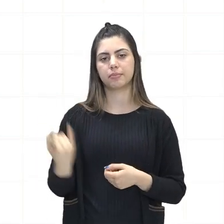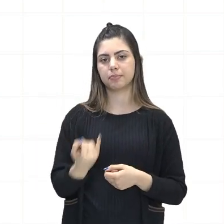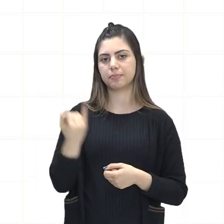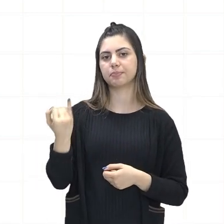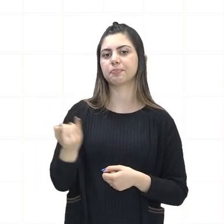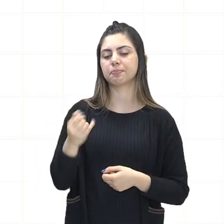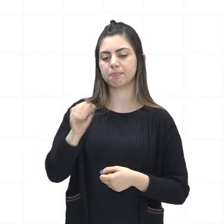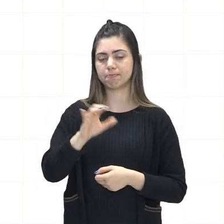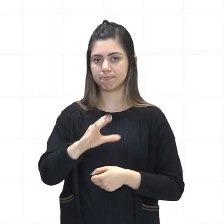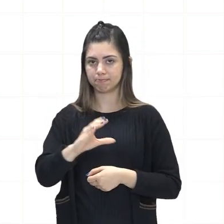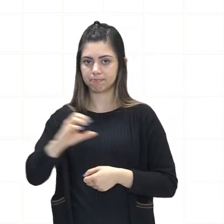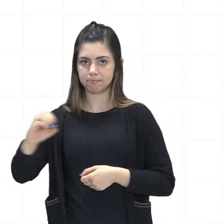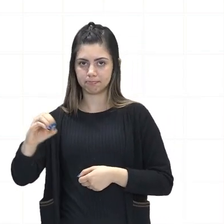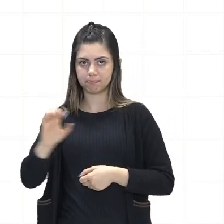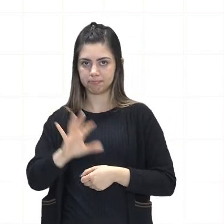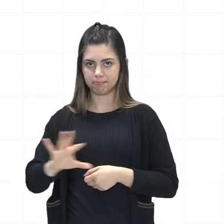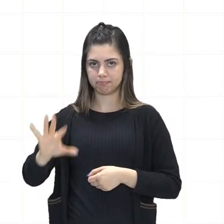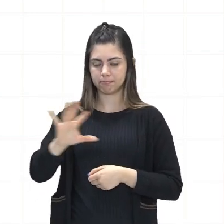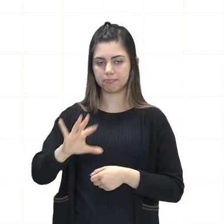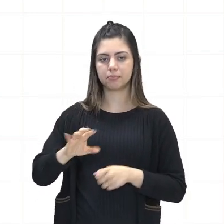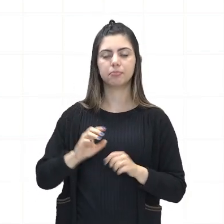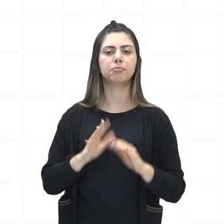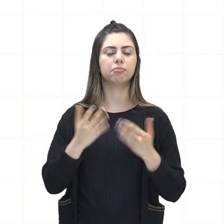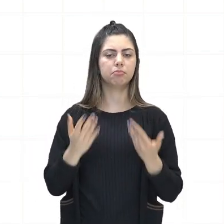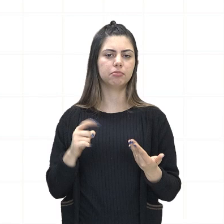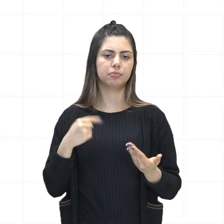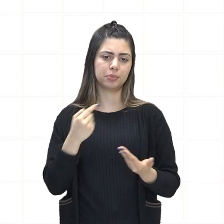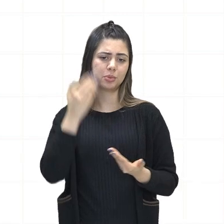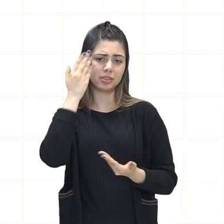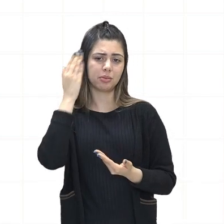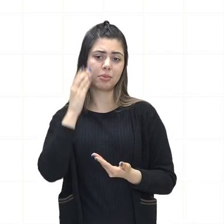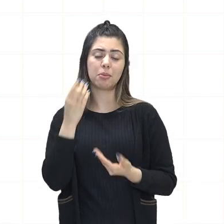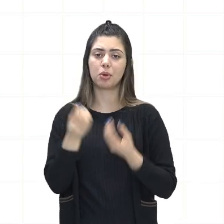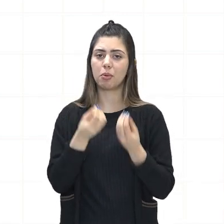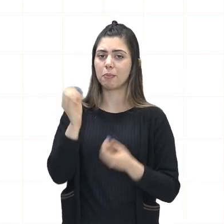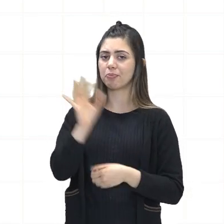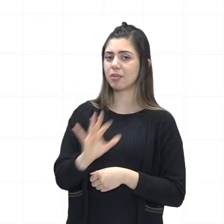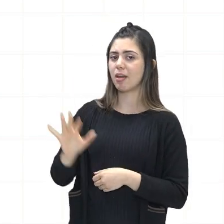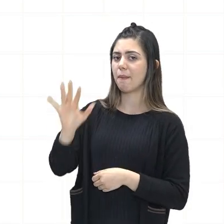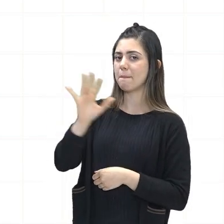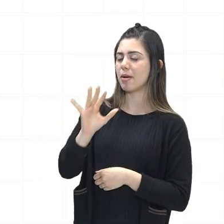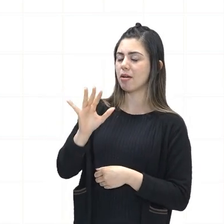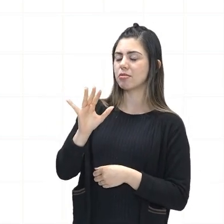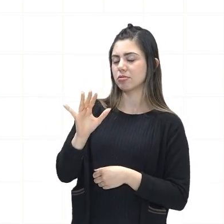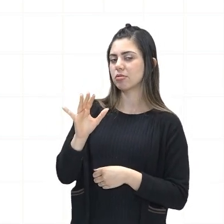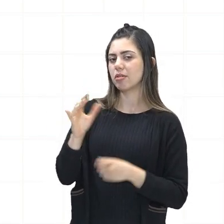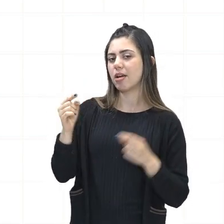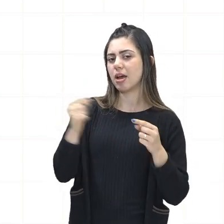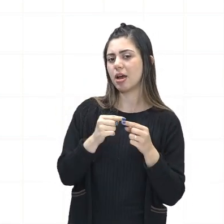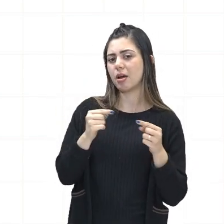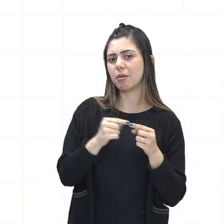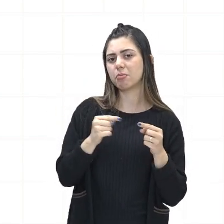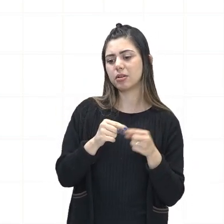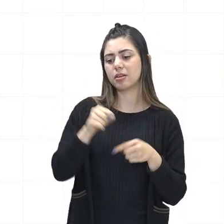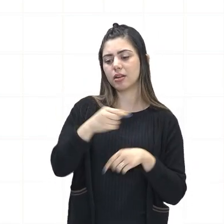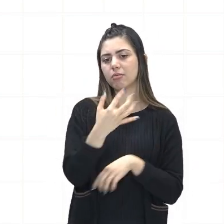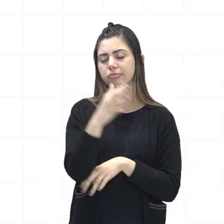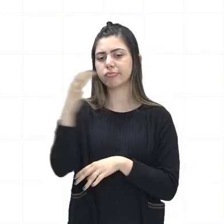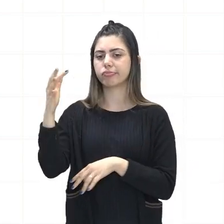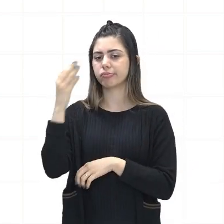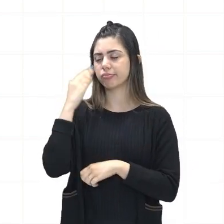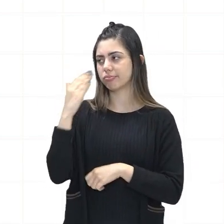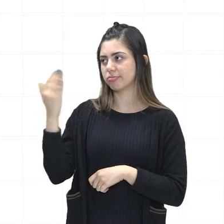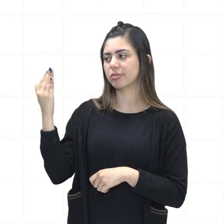na região centro-oeste, mas no geral, as áreas, elas têm essa paisagem que vocês estão vendo aí na imagem, né? Áreas que são destinadas